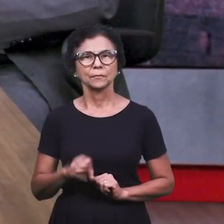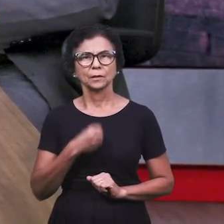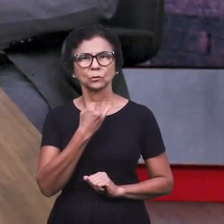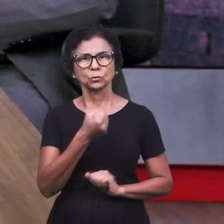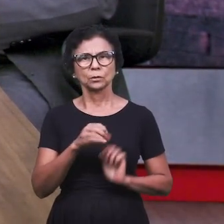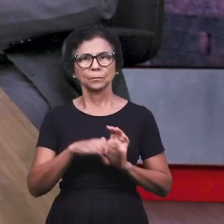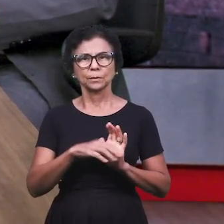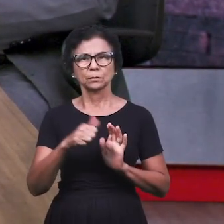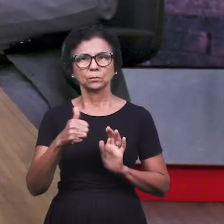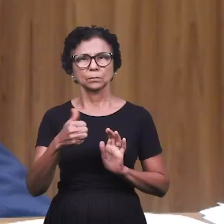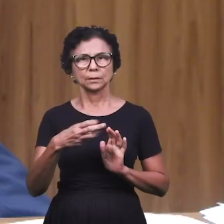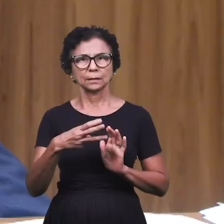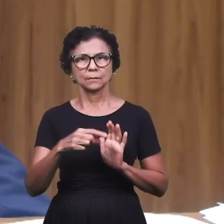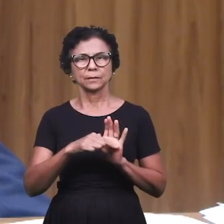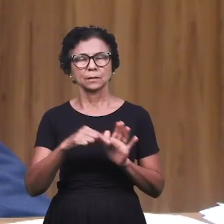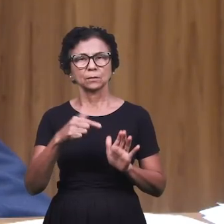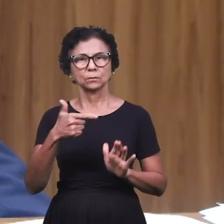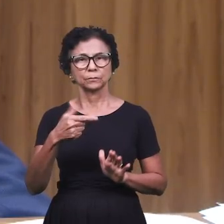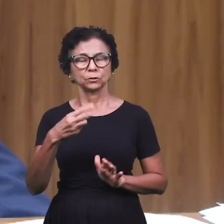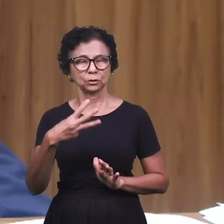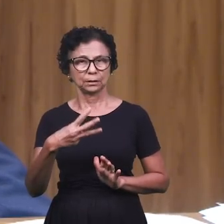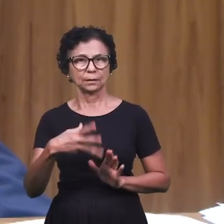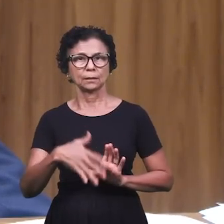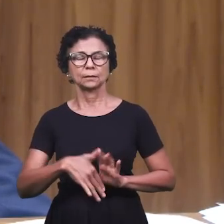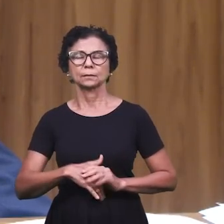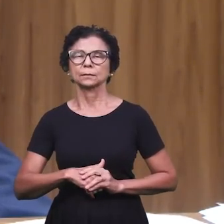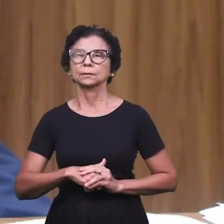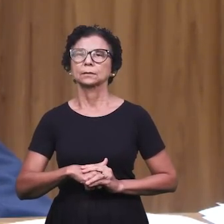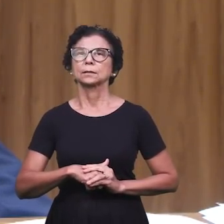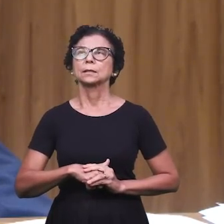escreveu as cartas de João também.